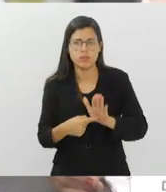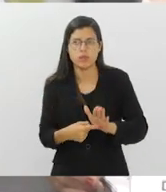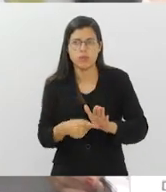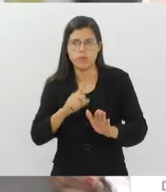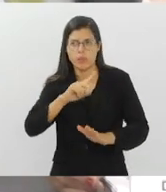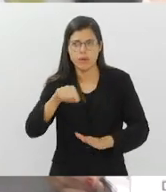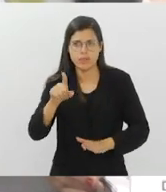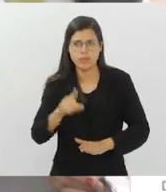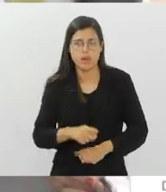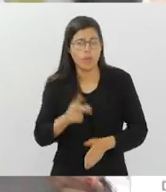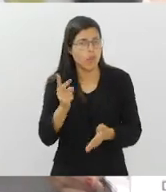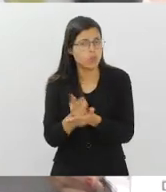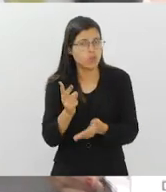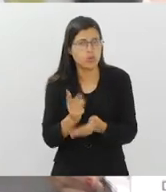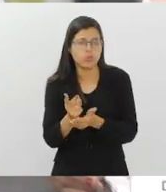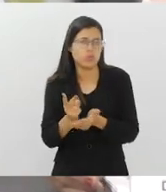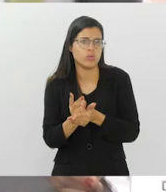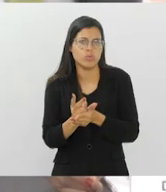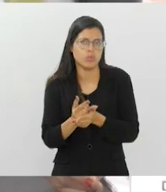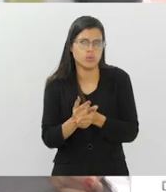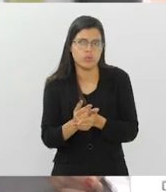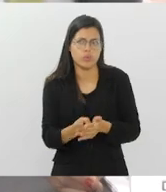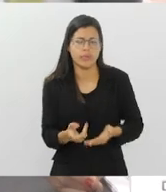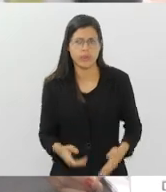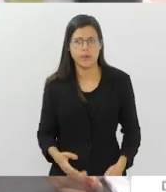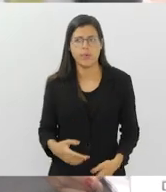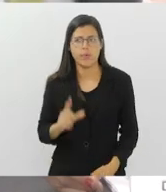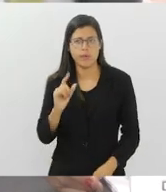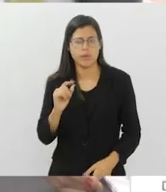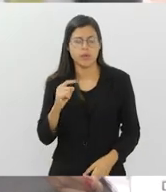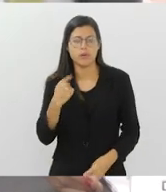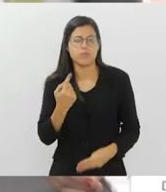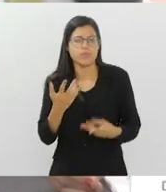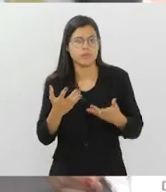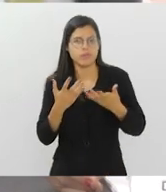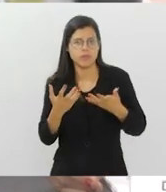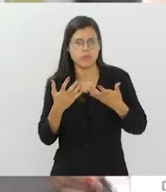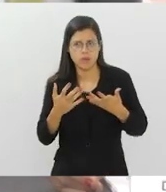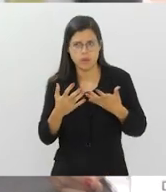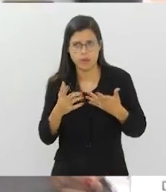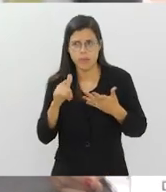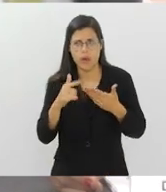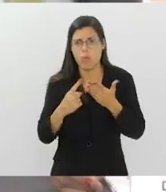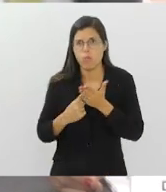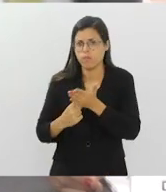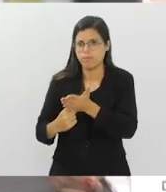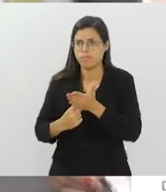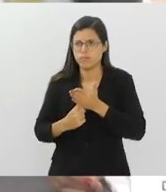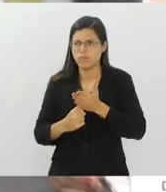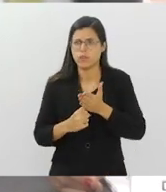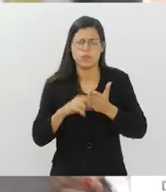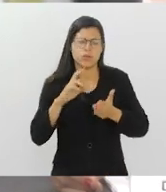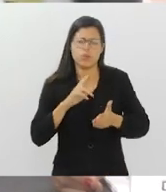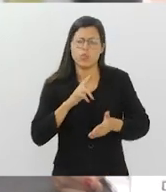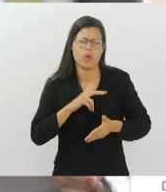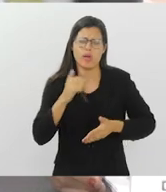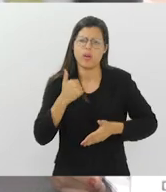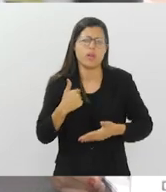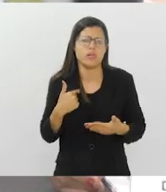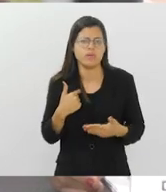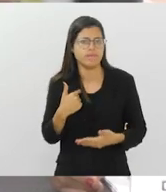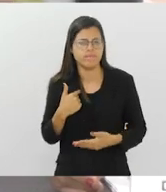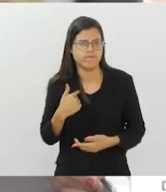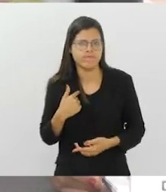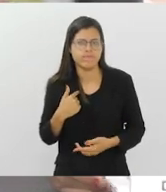continua. São evidências que estão chegando a todo instante. O que nós queremos aqui é um compromisso que não sou eu que estou tratando, não sou eu que estou